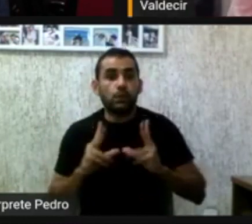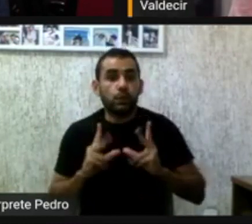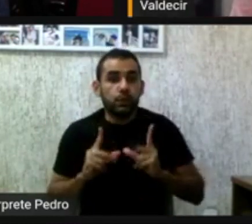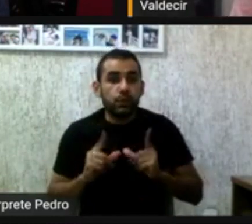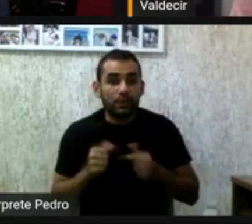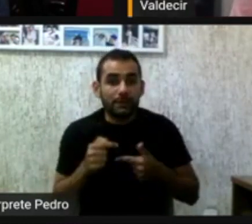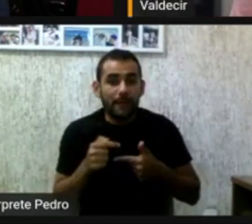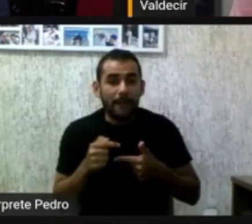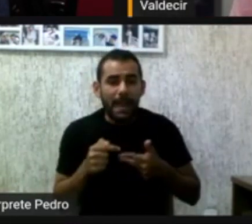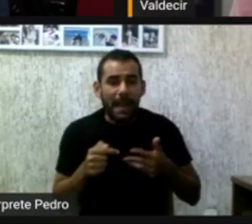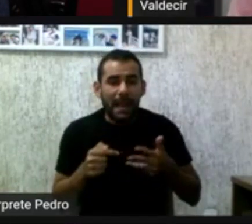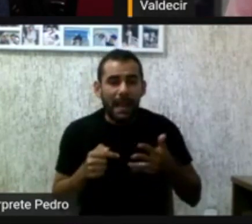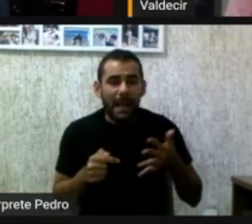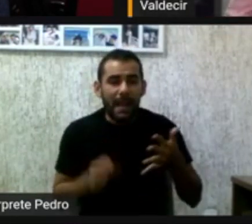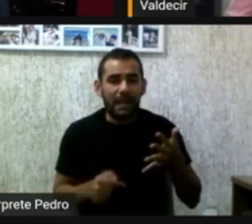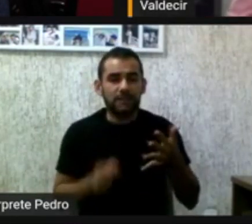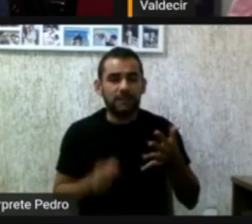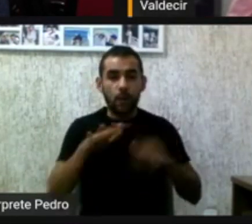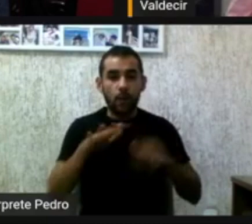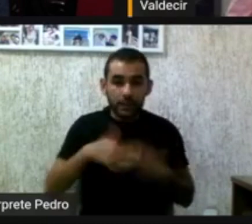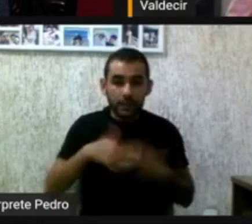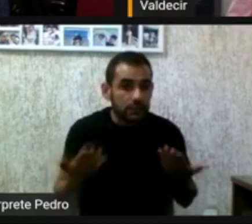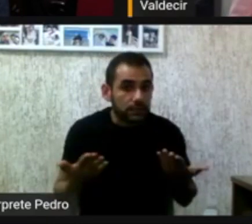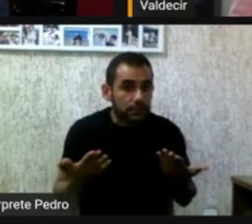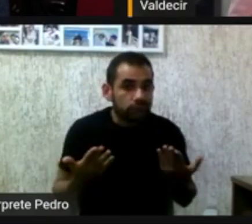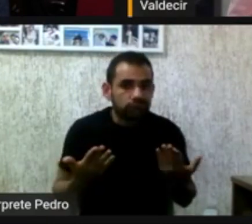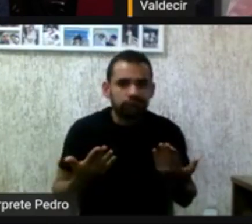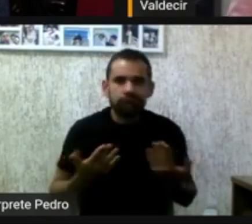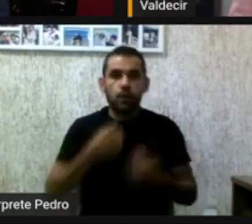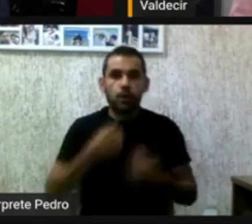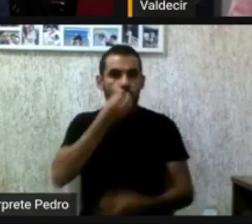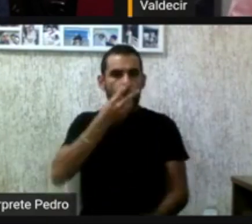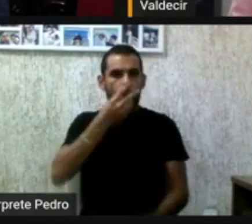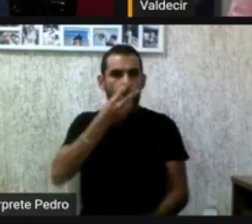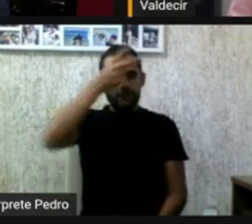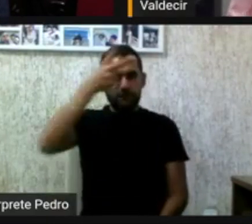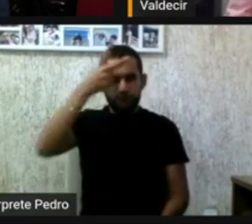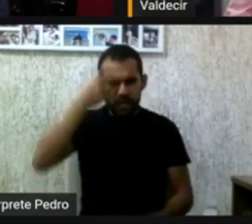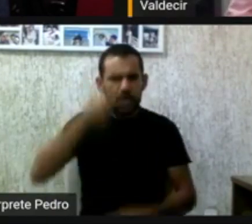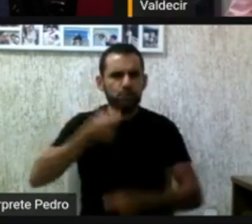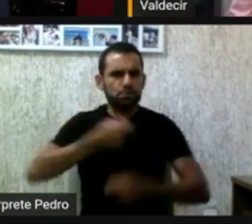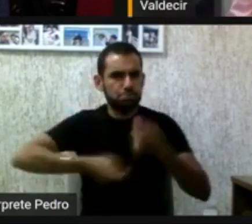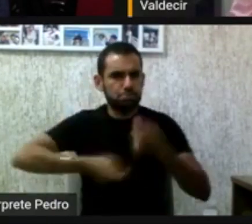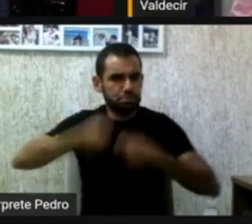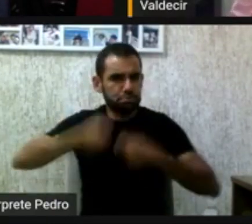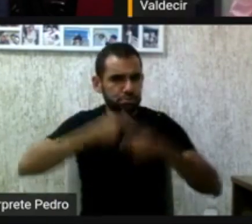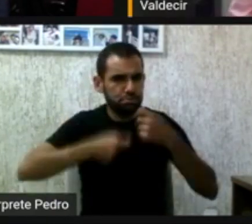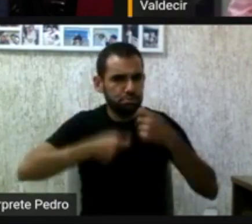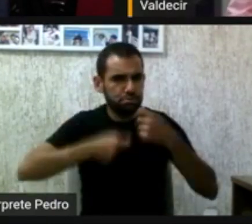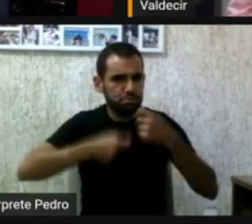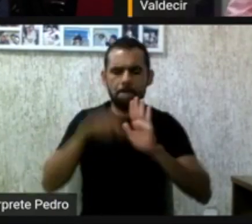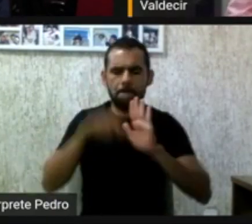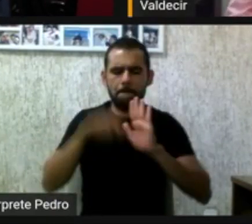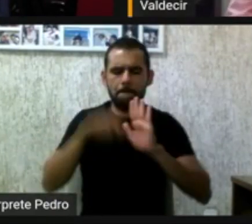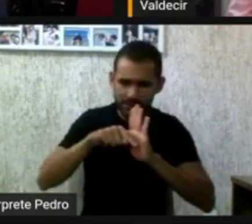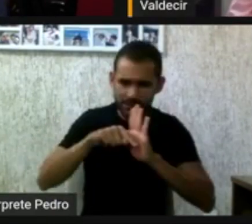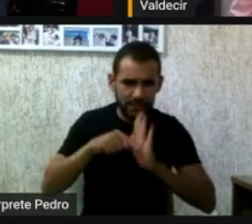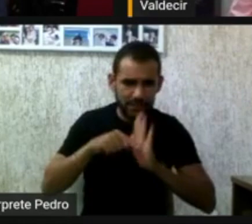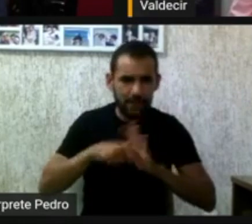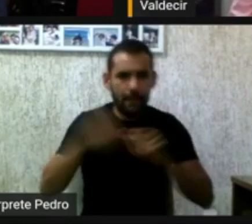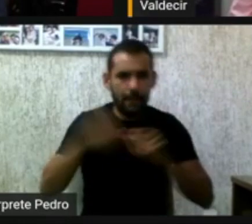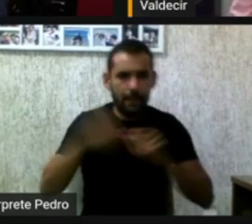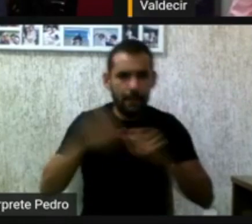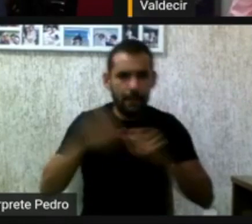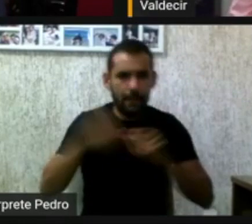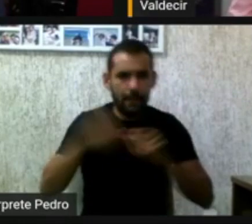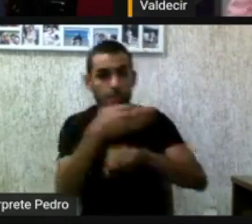em todas as áreas, sabe? Okay. Eu acredito, sim, que um bom prefeito, um bom gestor, ele tem que monitorar,